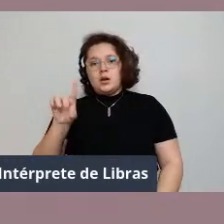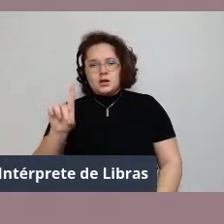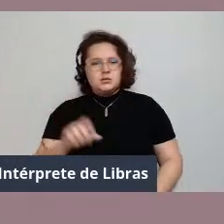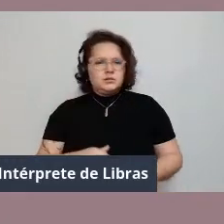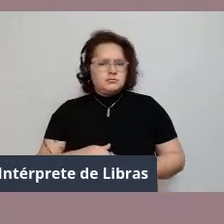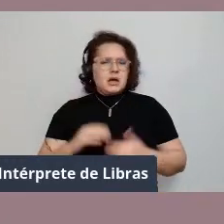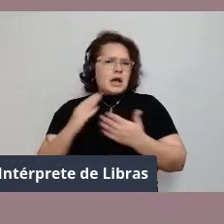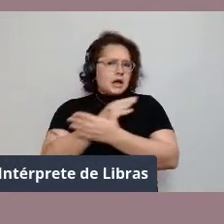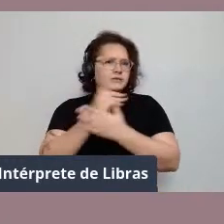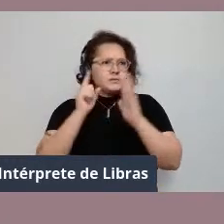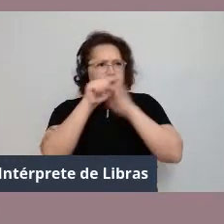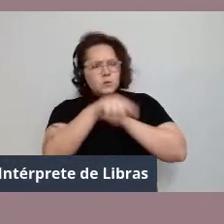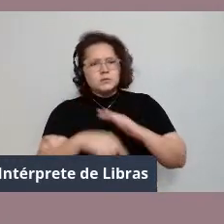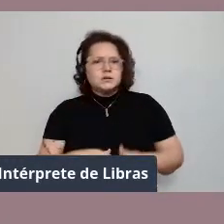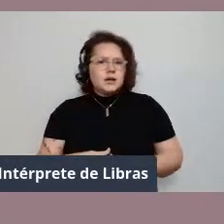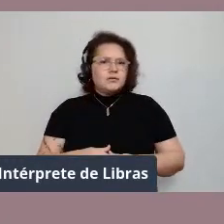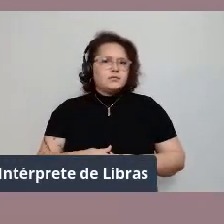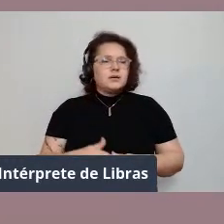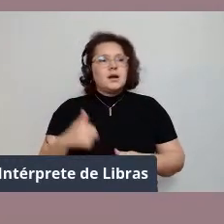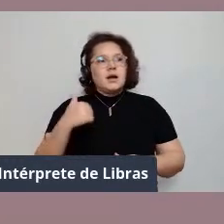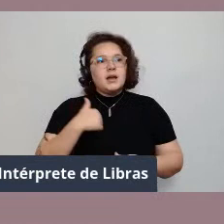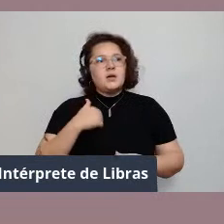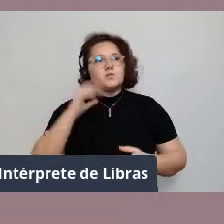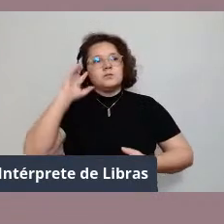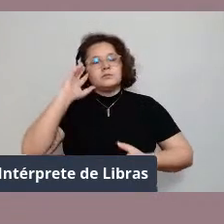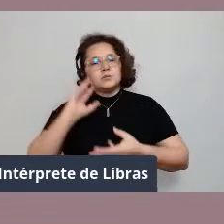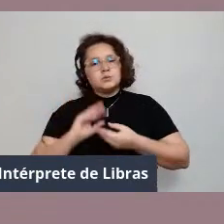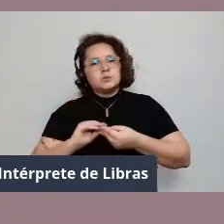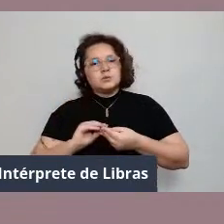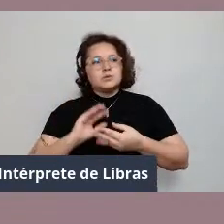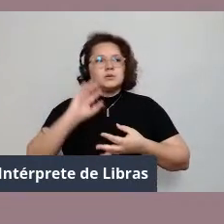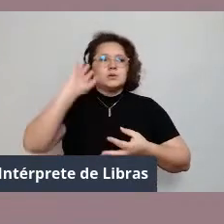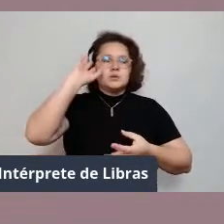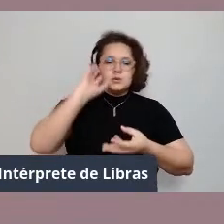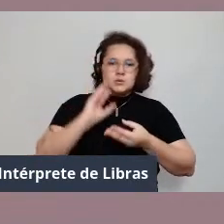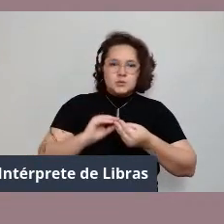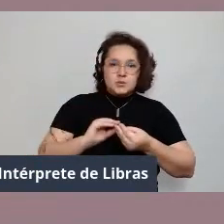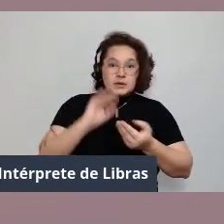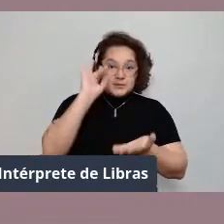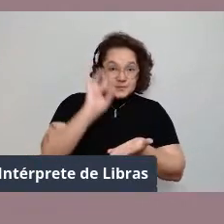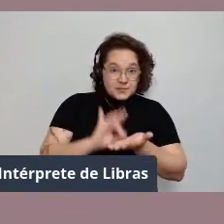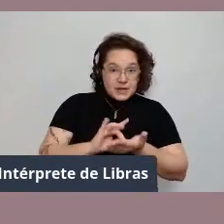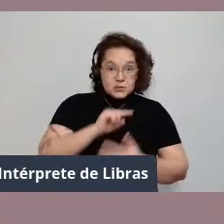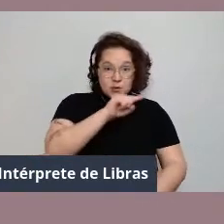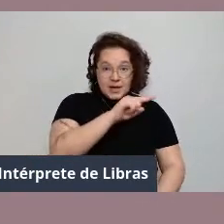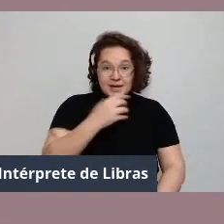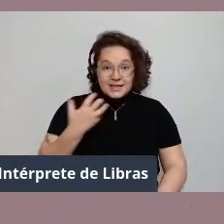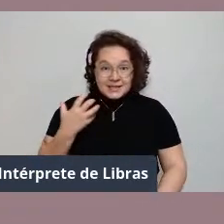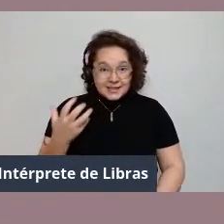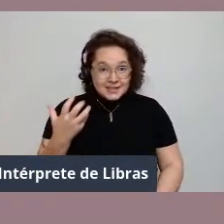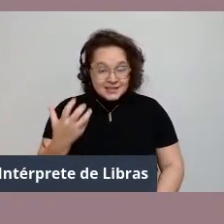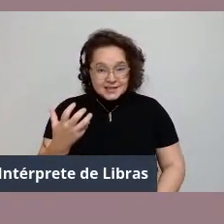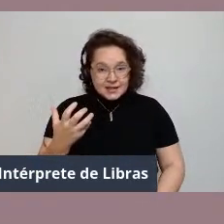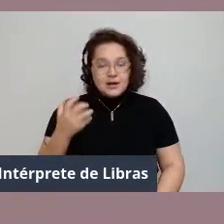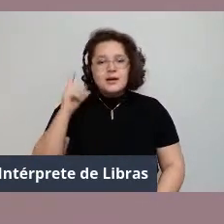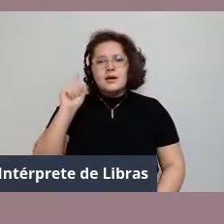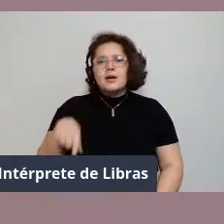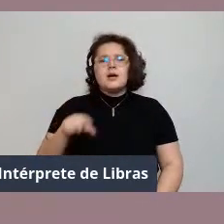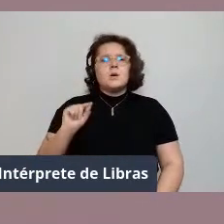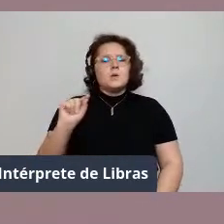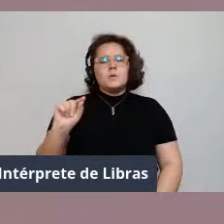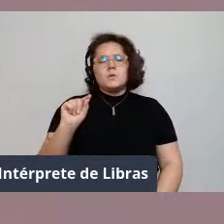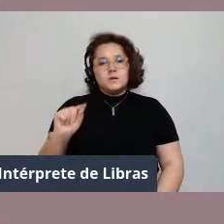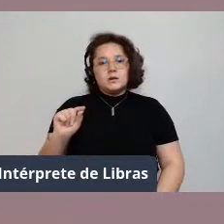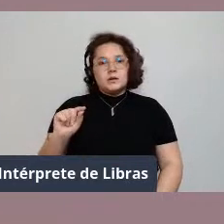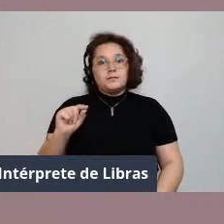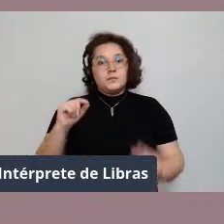pergunta. Assim, eu fui compreendendo que o que realmente a atraía era a ideia de